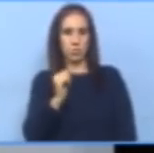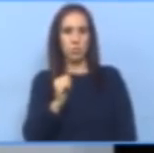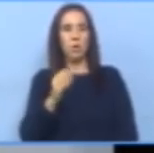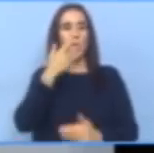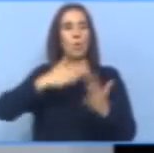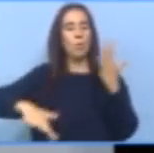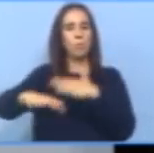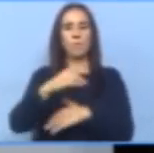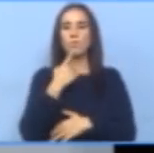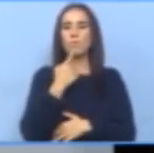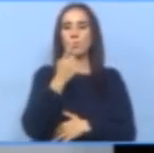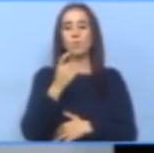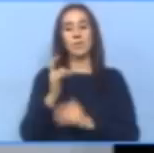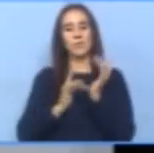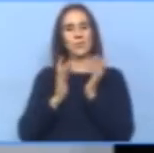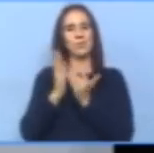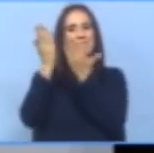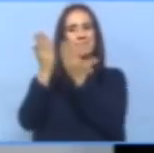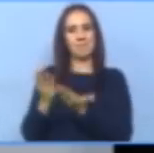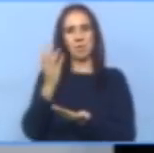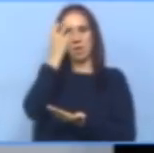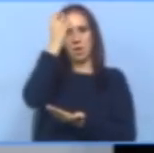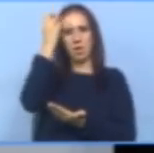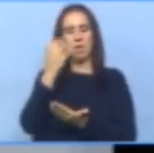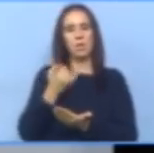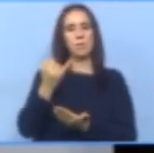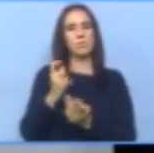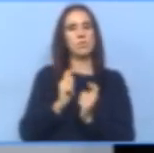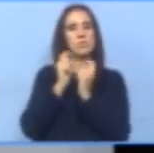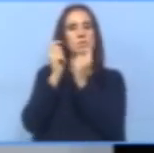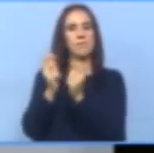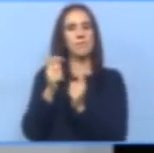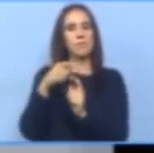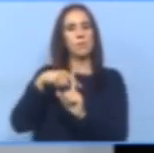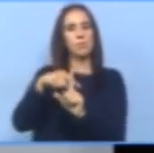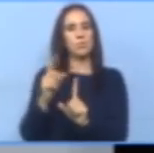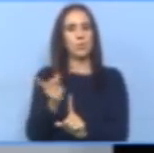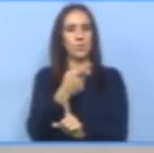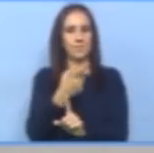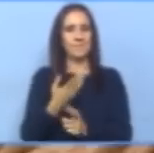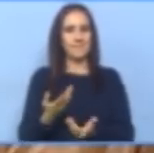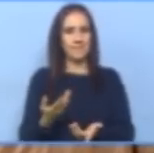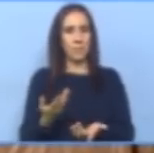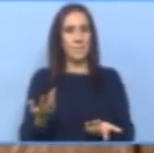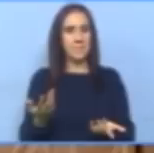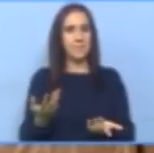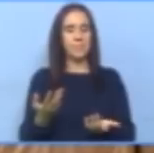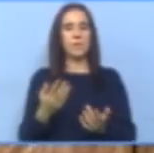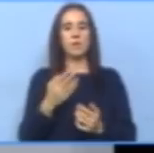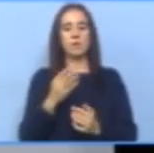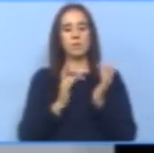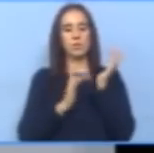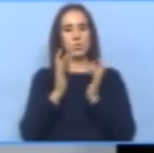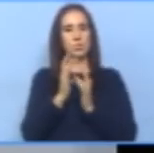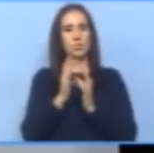que apresenta Jesus como rei e que depois o classifica na cruz. Não é? Jesus de Nazaré, rei dos